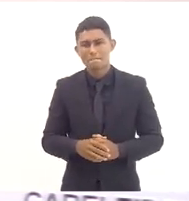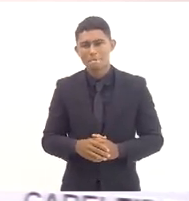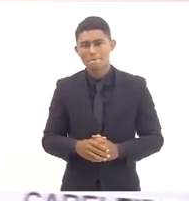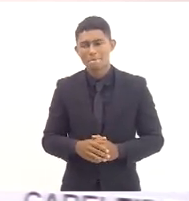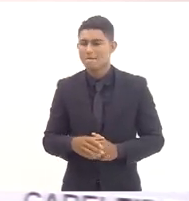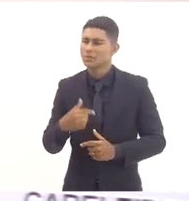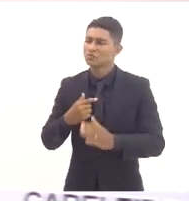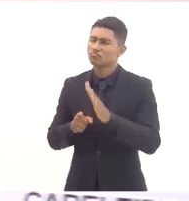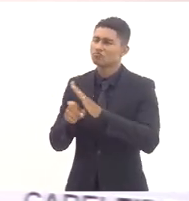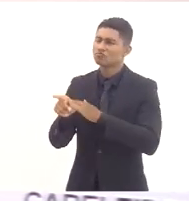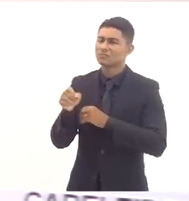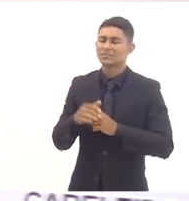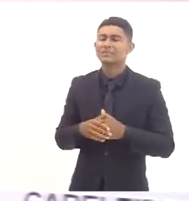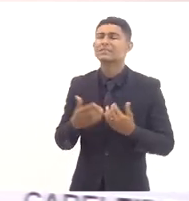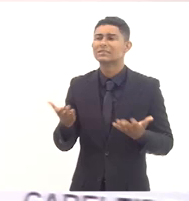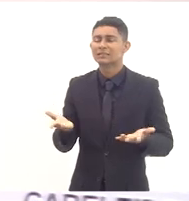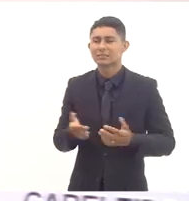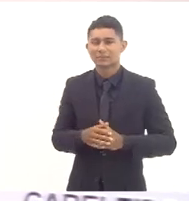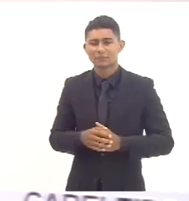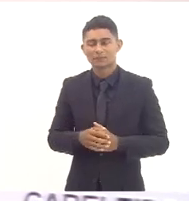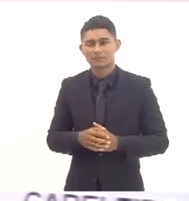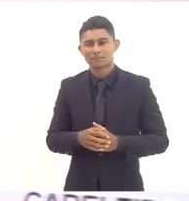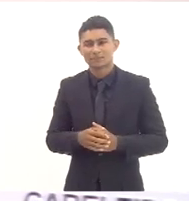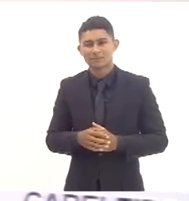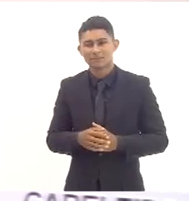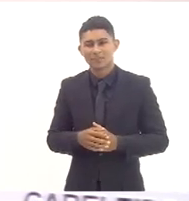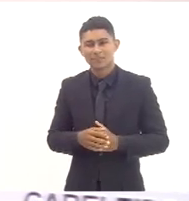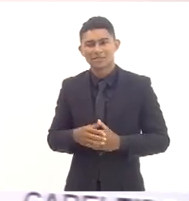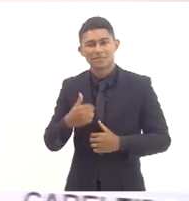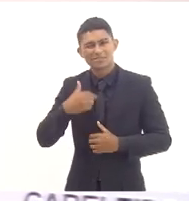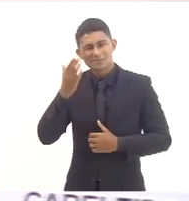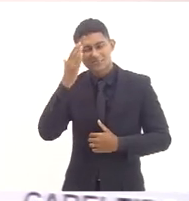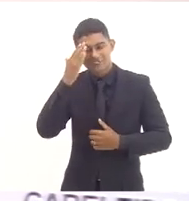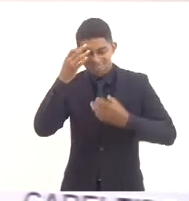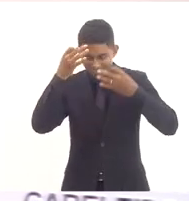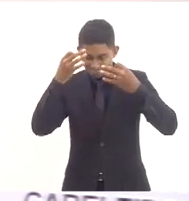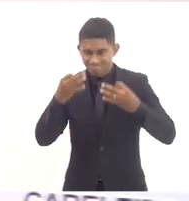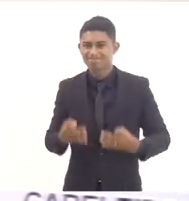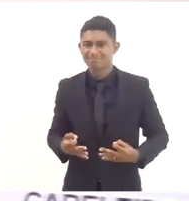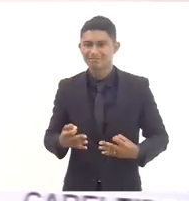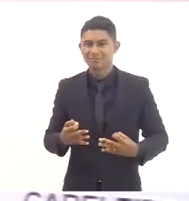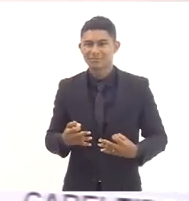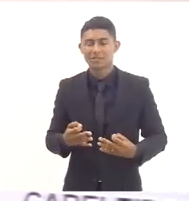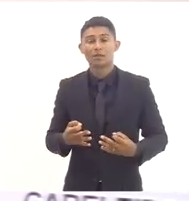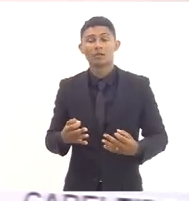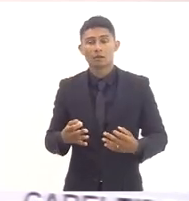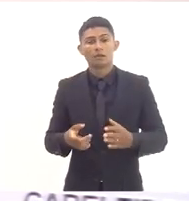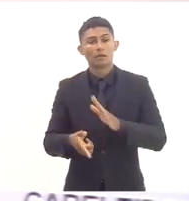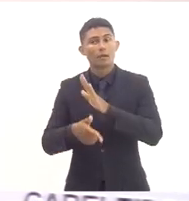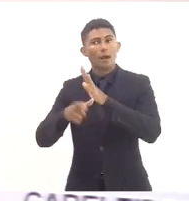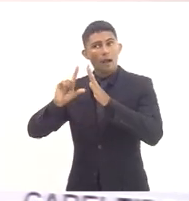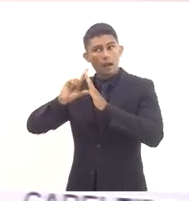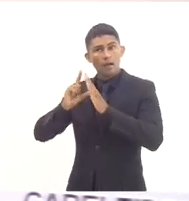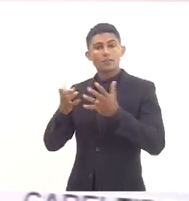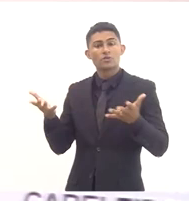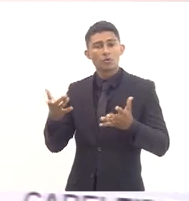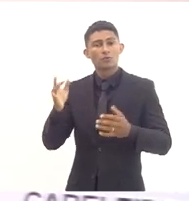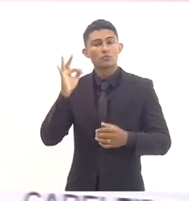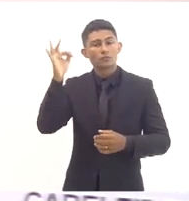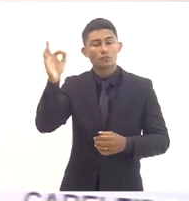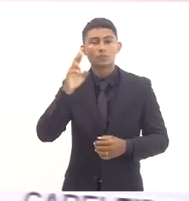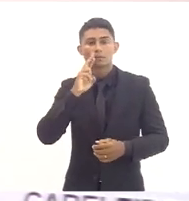mulher e eu tenho certeza que a resposta dela antes hoje e para sempre será